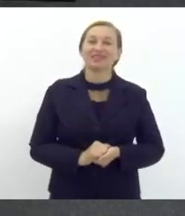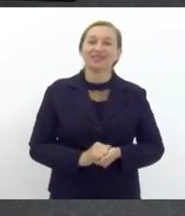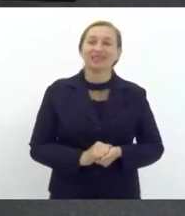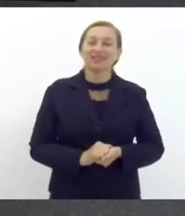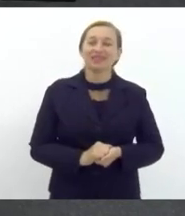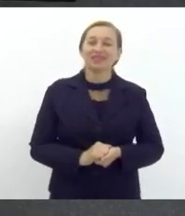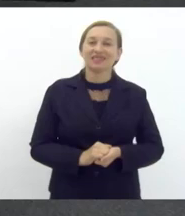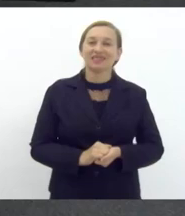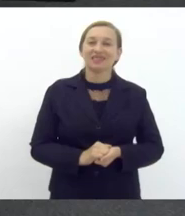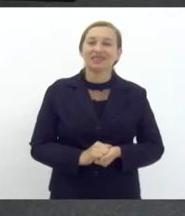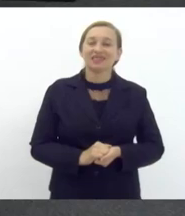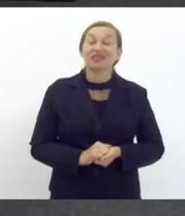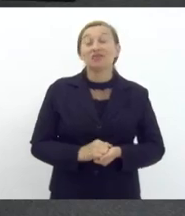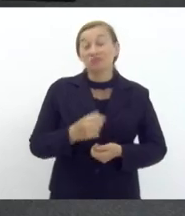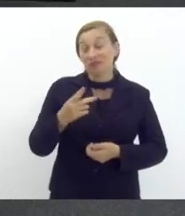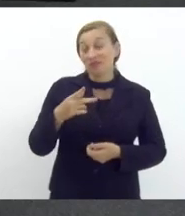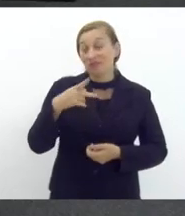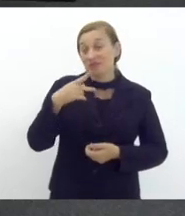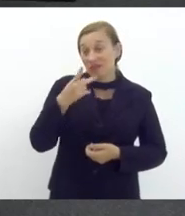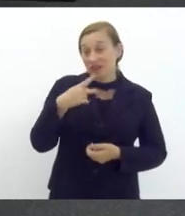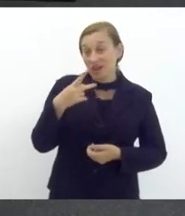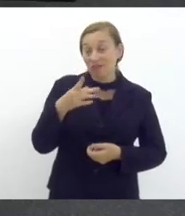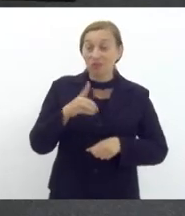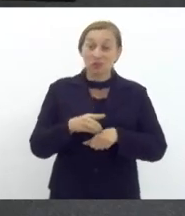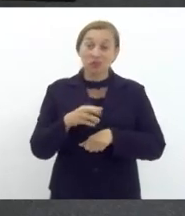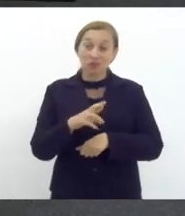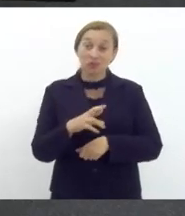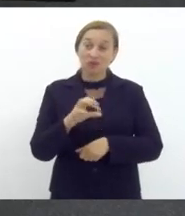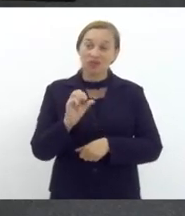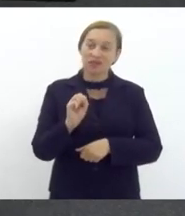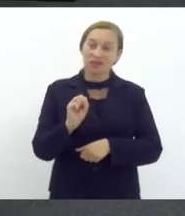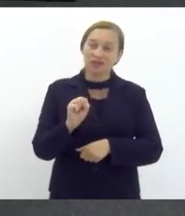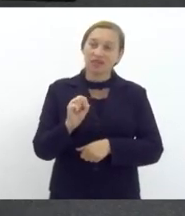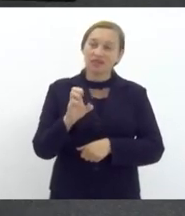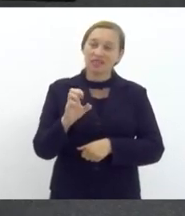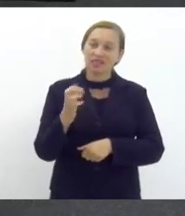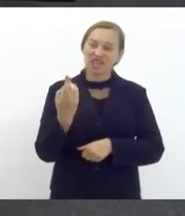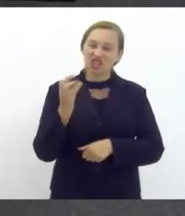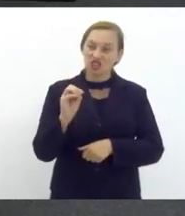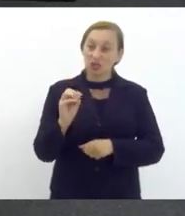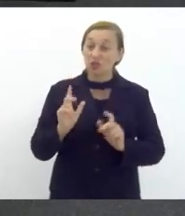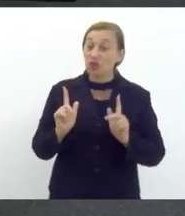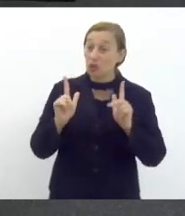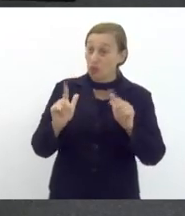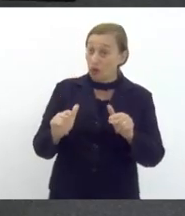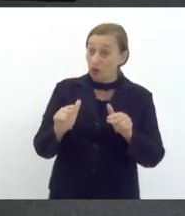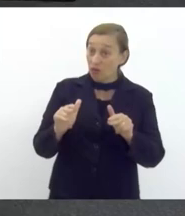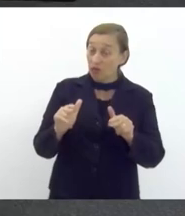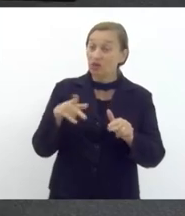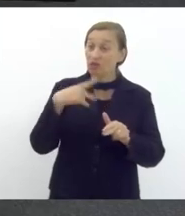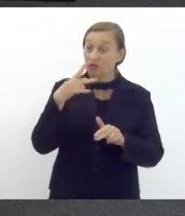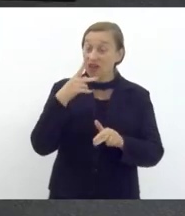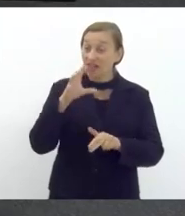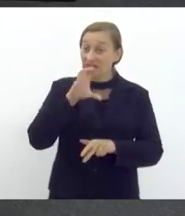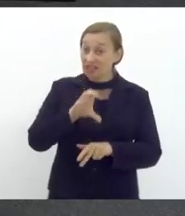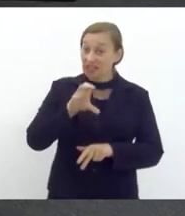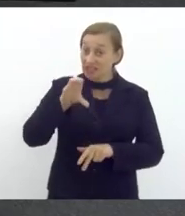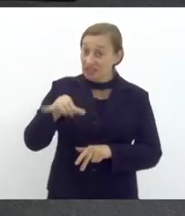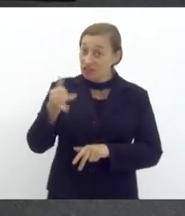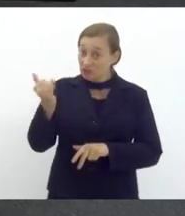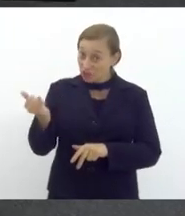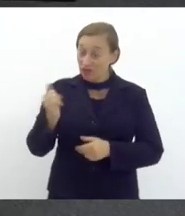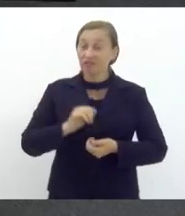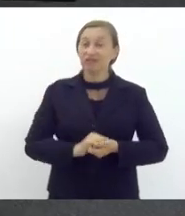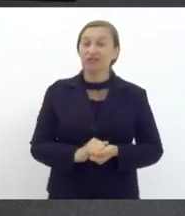é também para dizer para o Dr Serginho a mesma coisa que eu disse na ccj